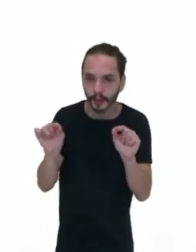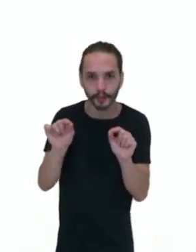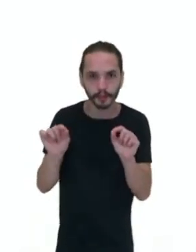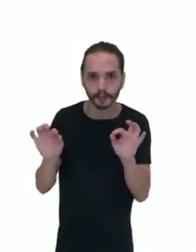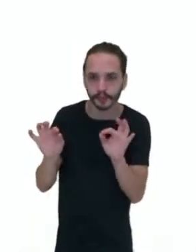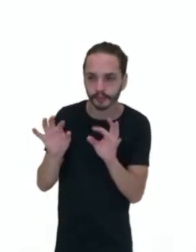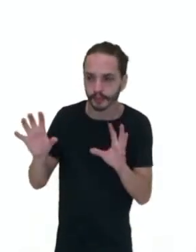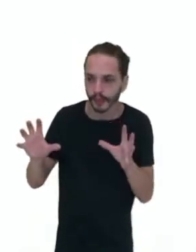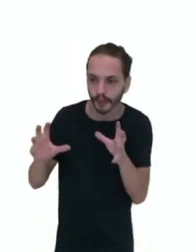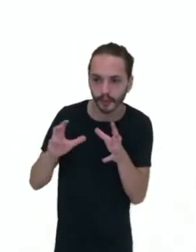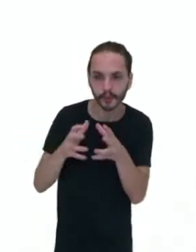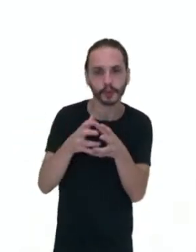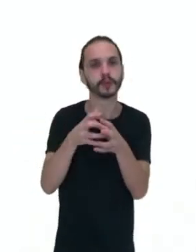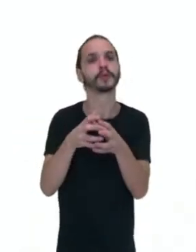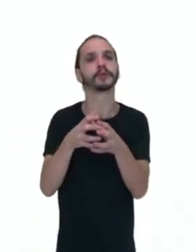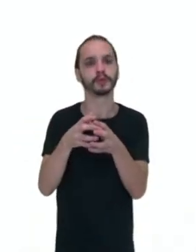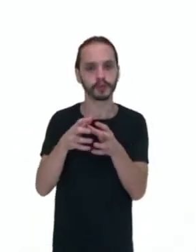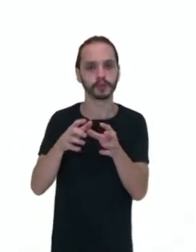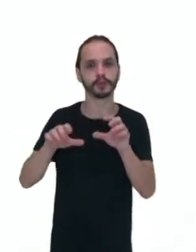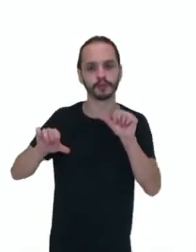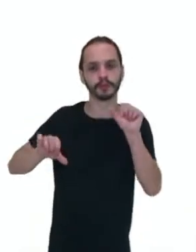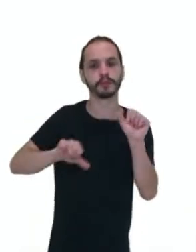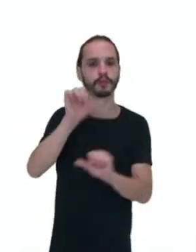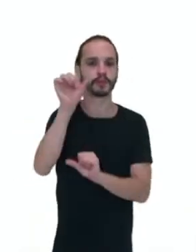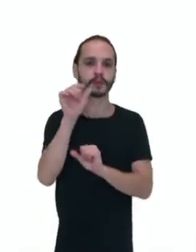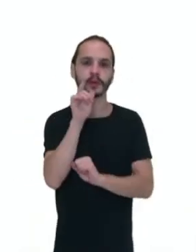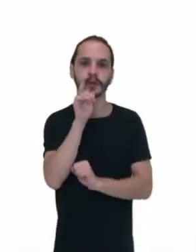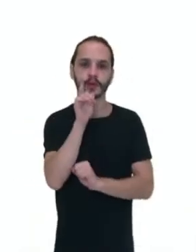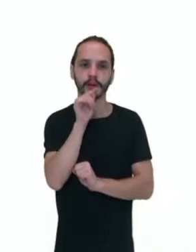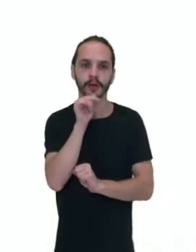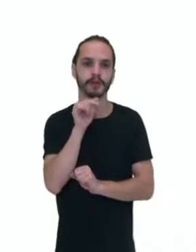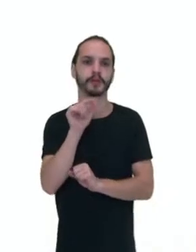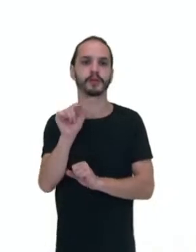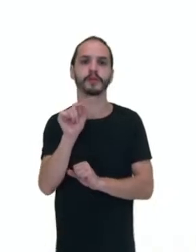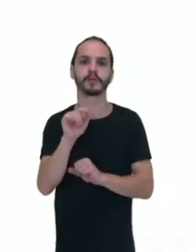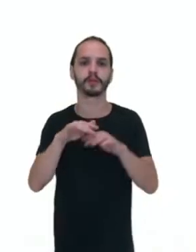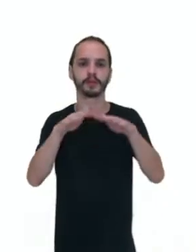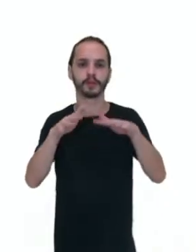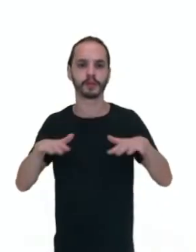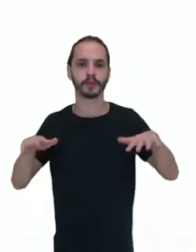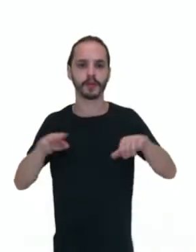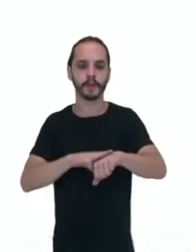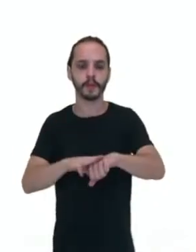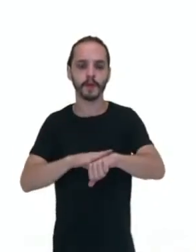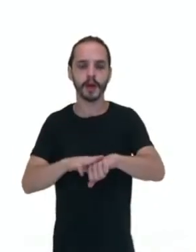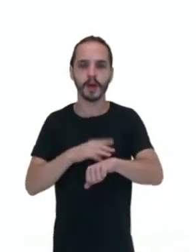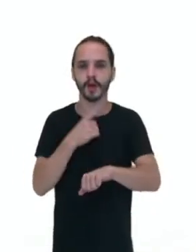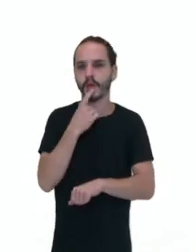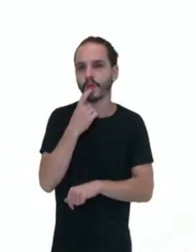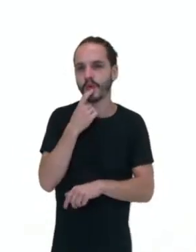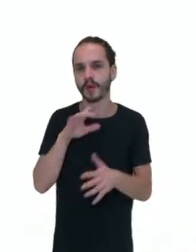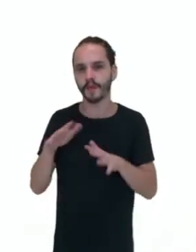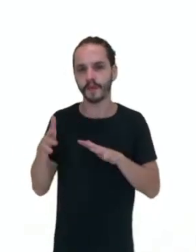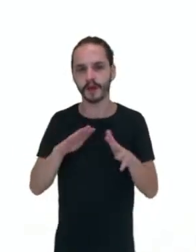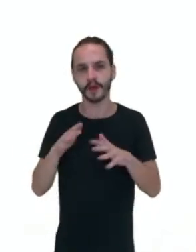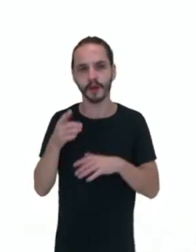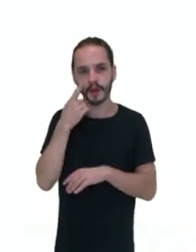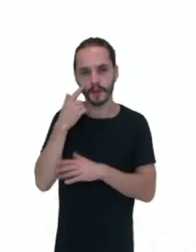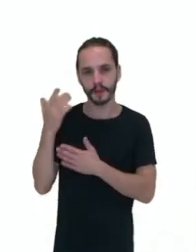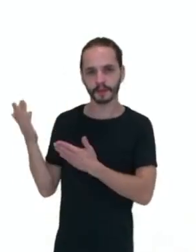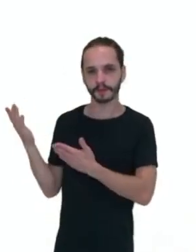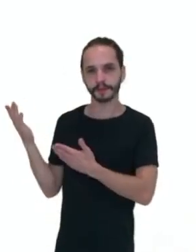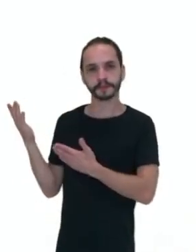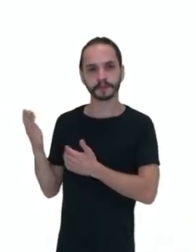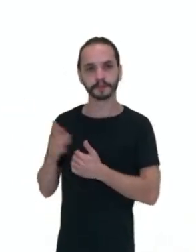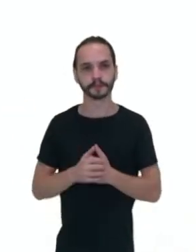reúnem-se e todos juntos transformam a água numa tonalidade castanho avermelhado, como a gente observa